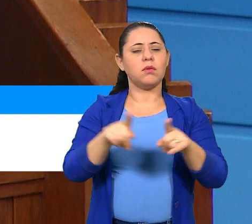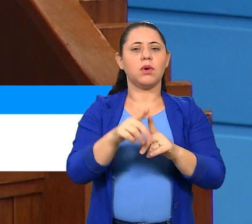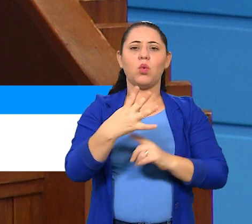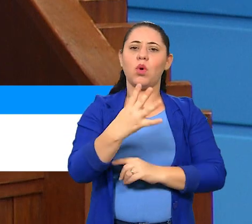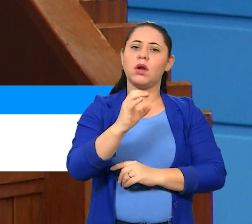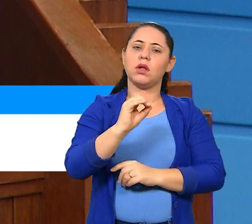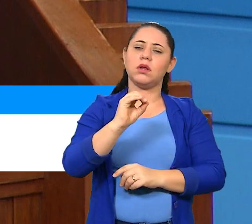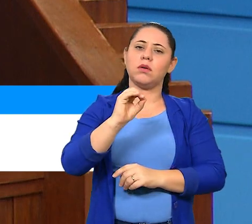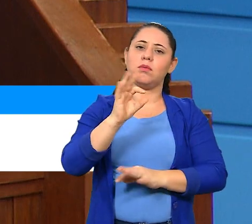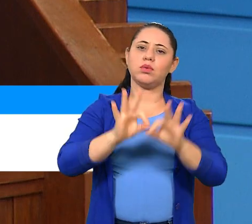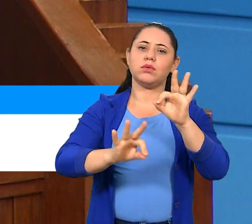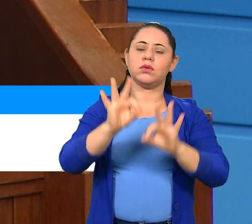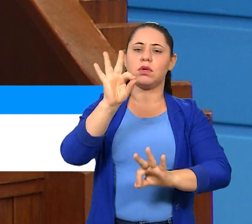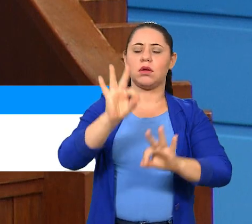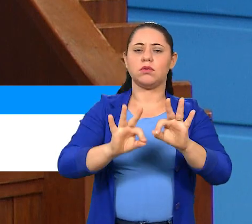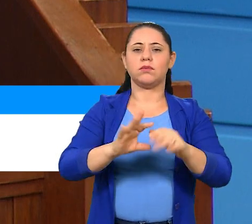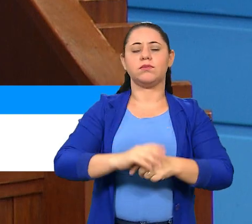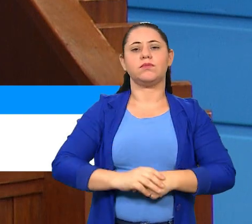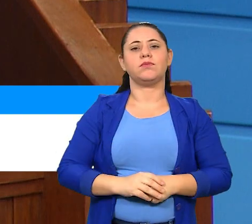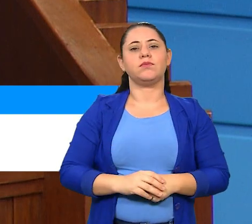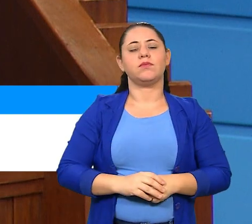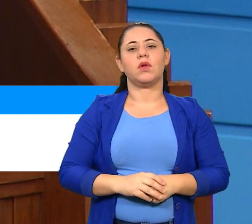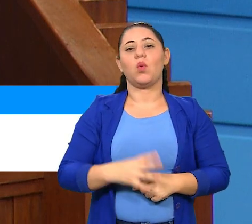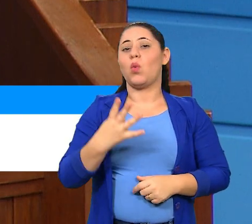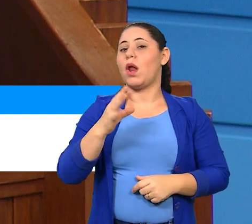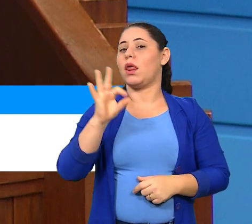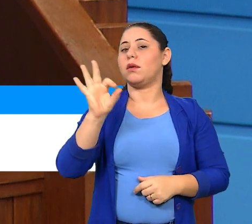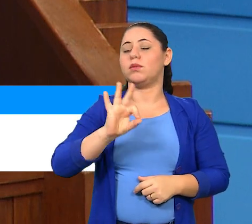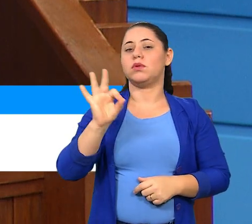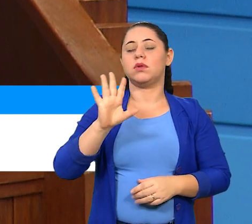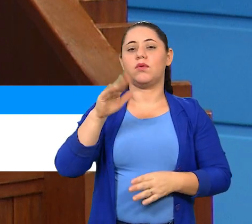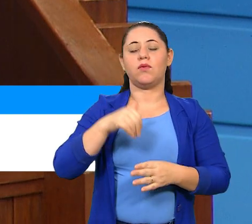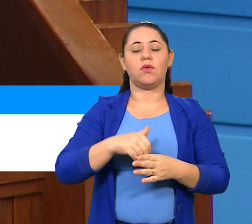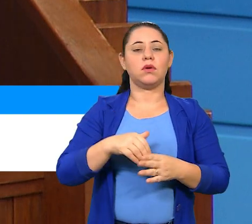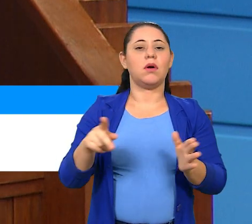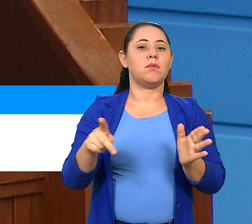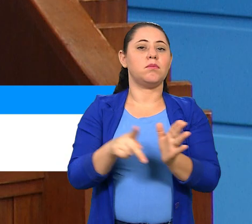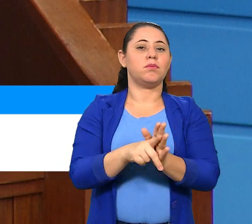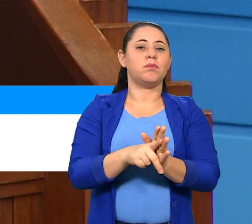voto em todos os lugares aqui no estado 40%